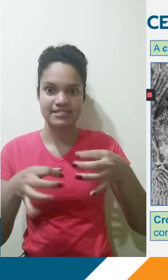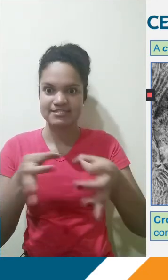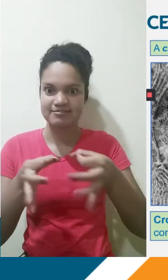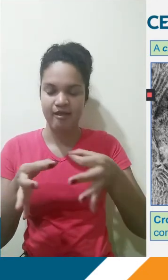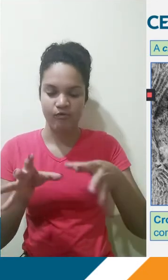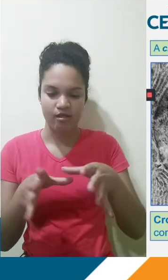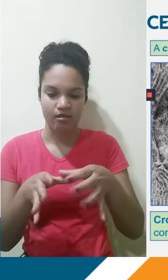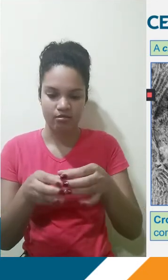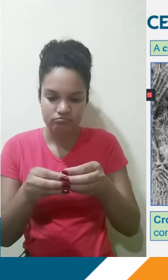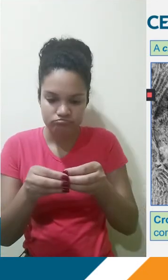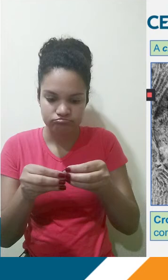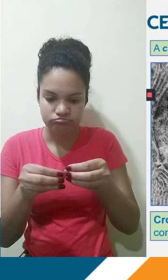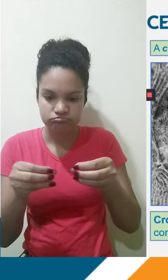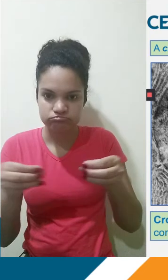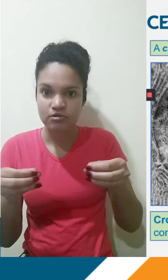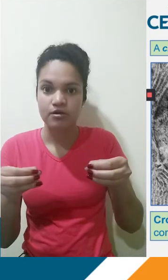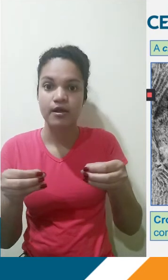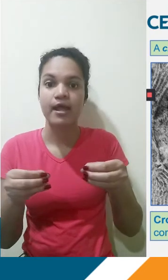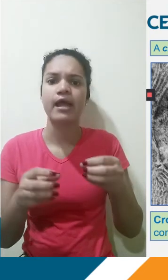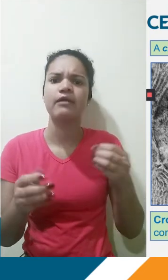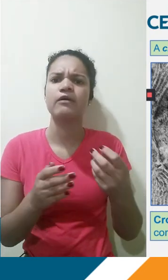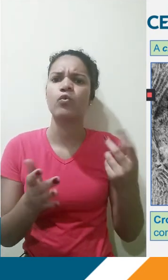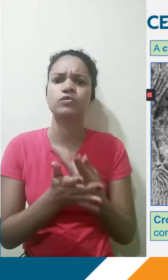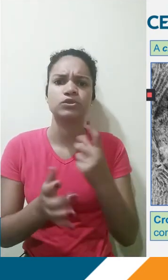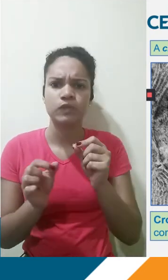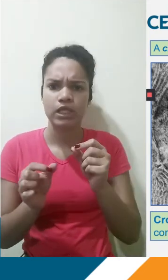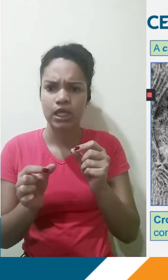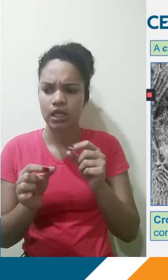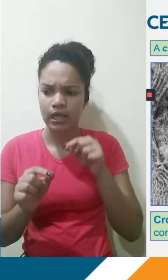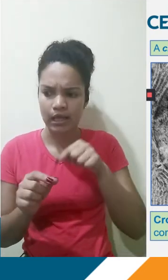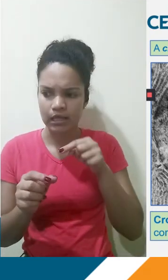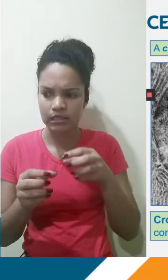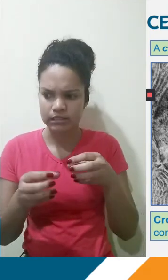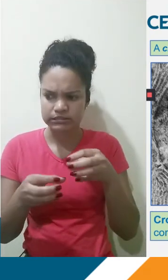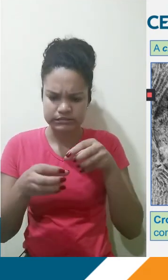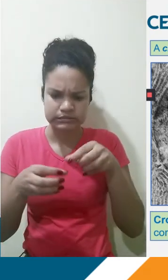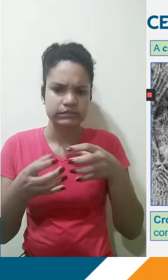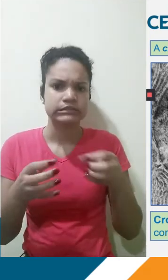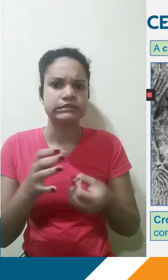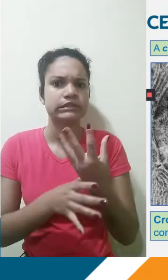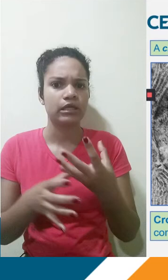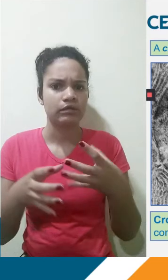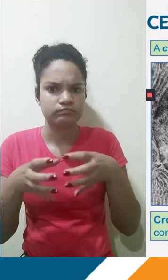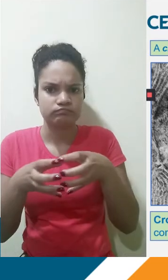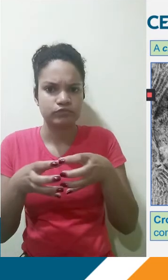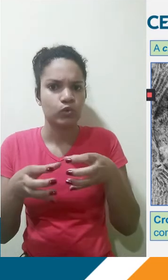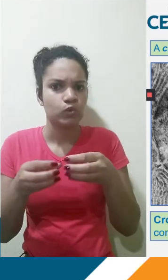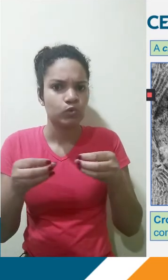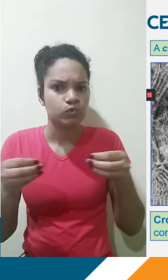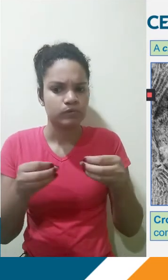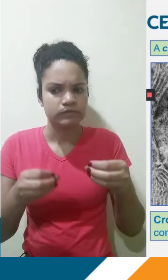um processo de condensação ou de empacotamento, formando corpos densos,